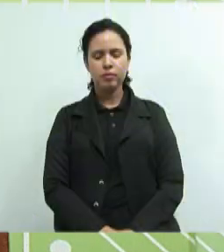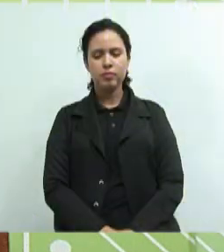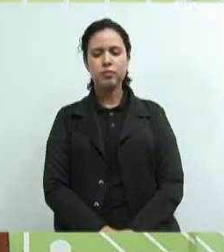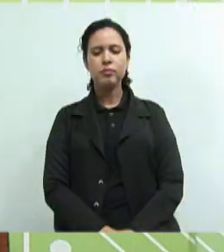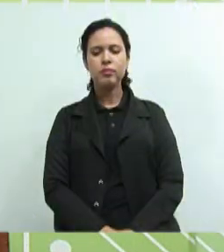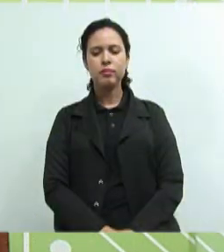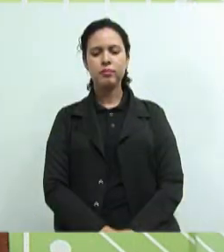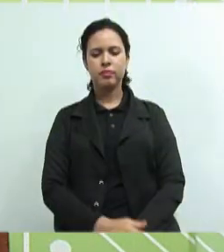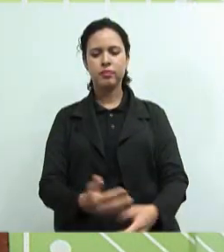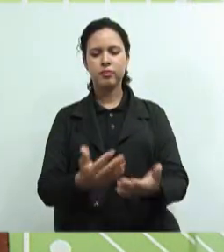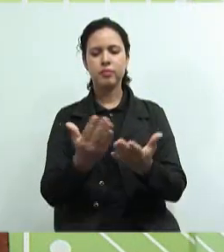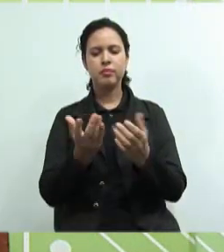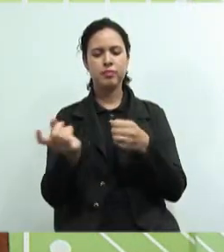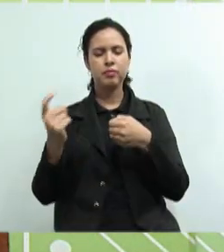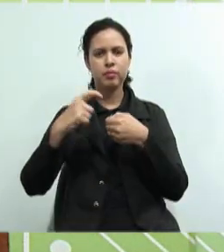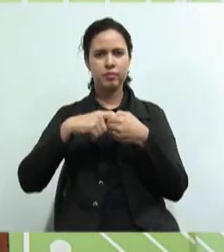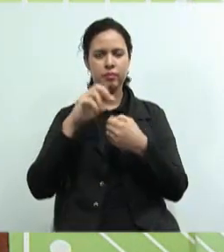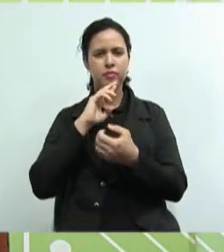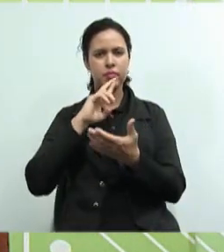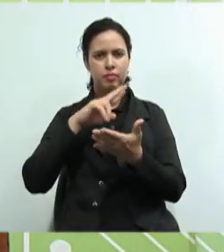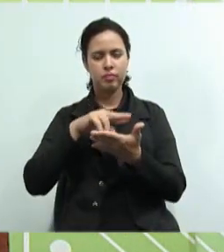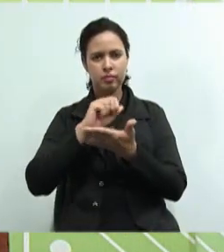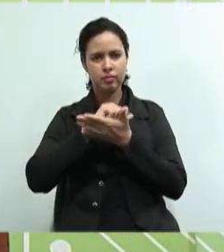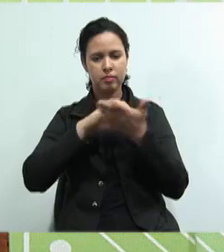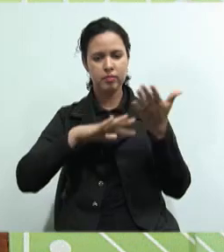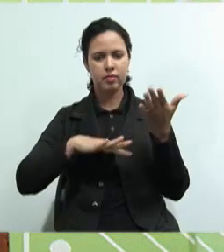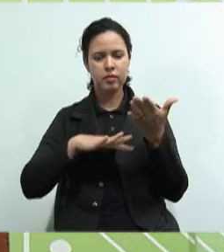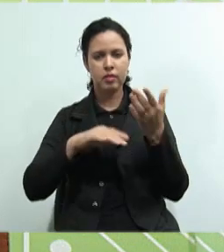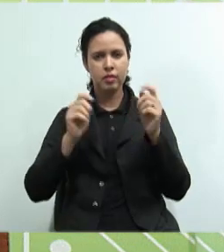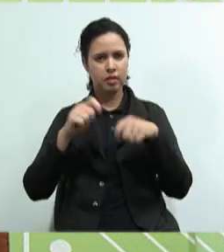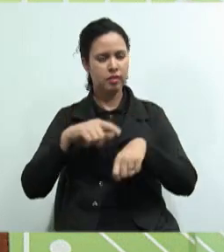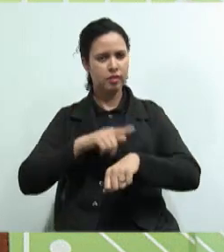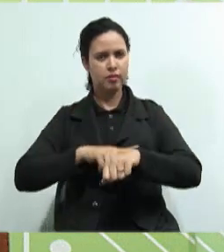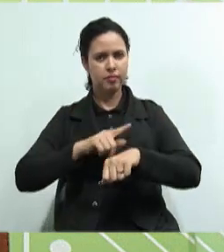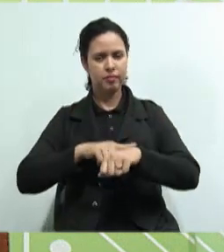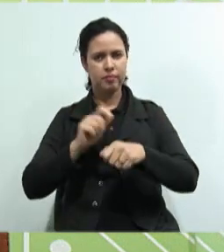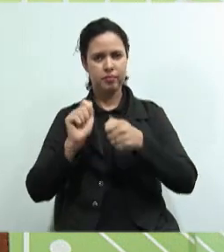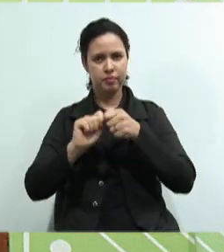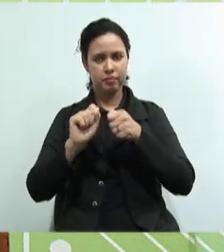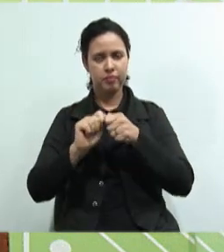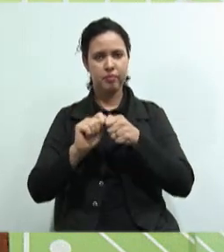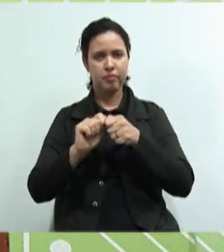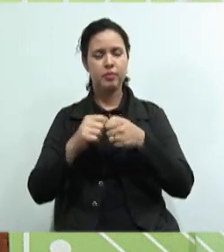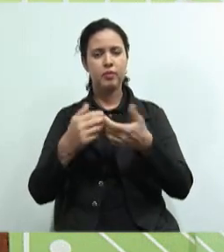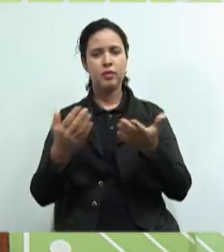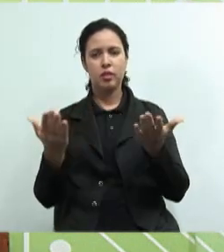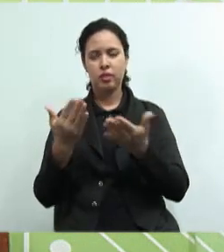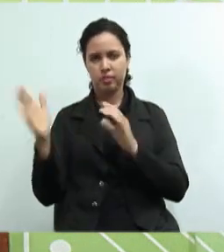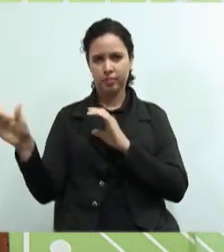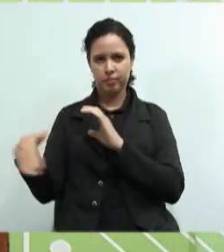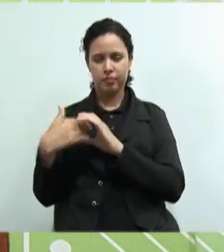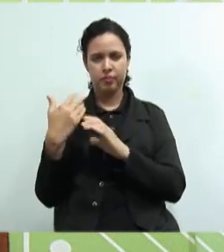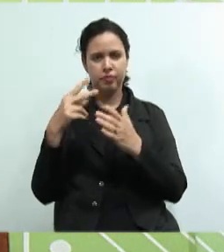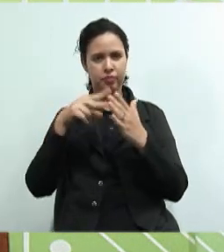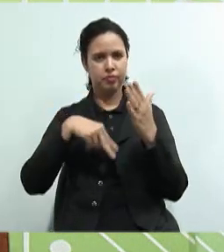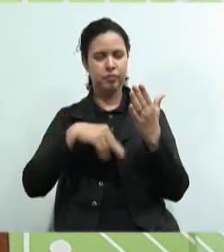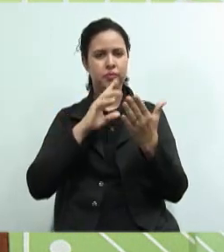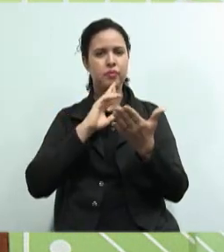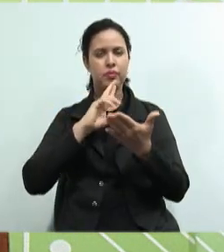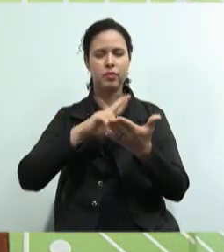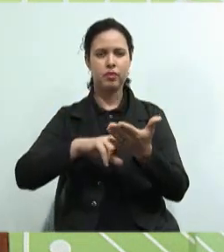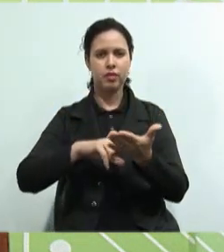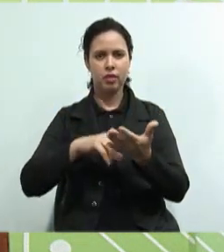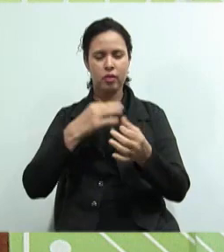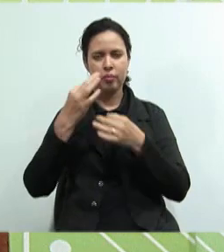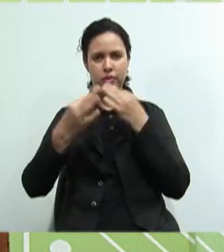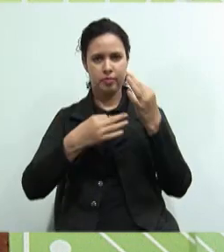Retornamos agora para a correção da nossa atividade. Deu tempo de fazer? Manda aqui pra gente, a gente quer ler a sua resposta, quer comentar a sua participação